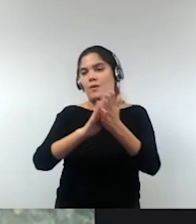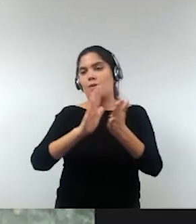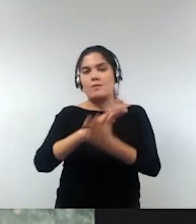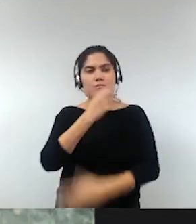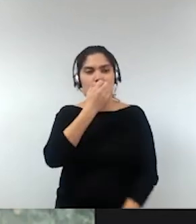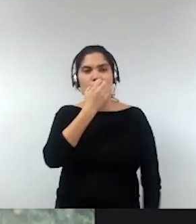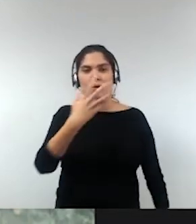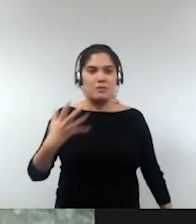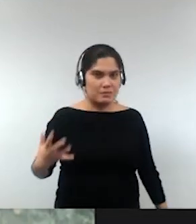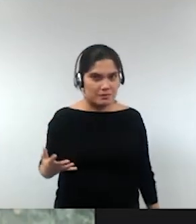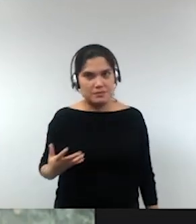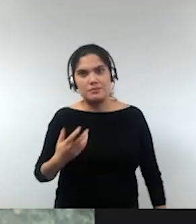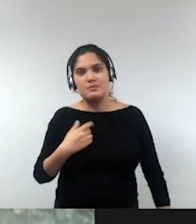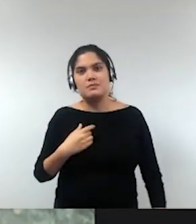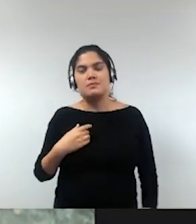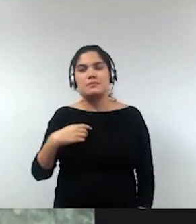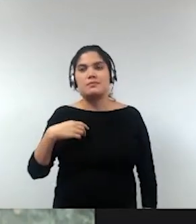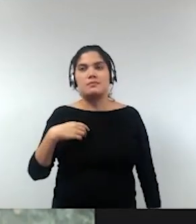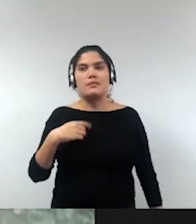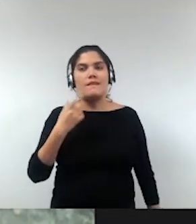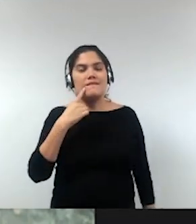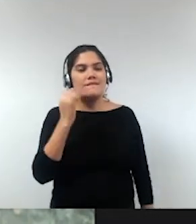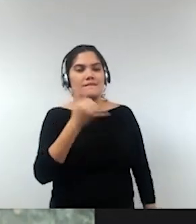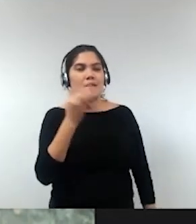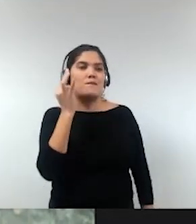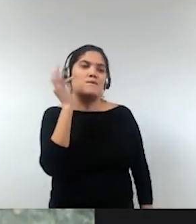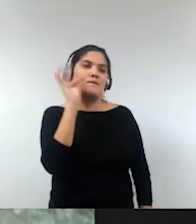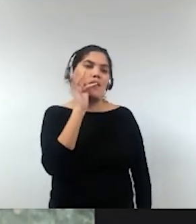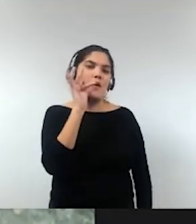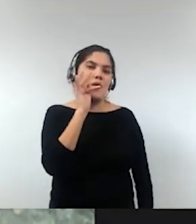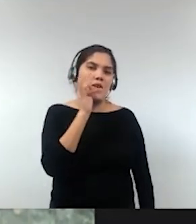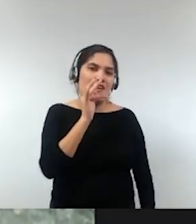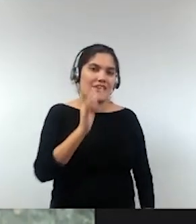bom. Voltei, então, era só porque eu ia contar fofoca.